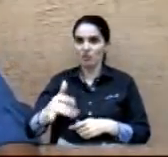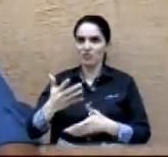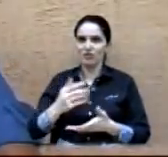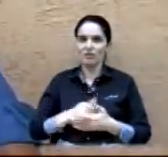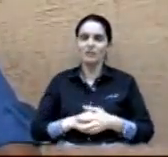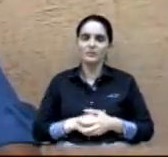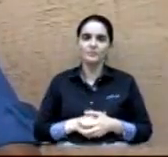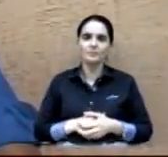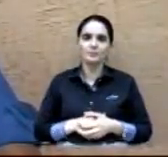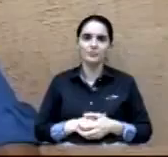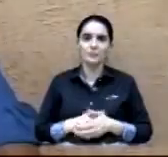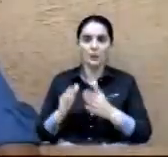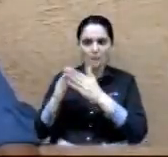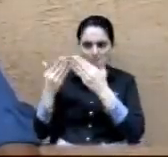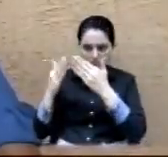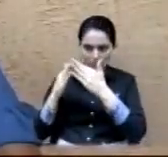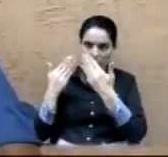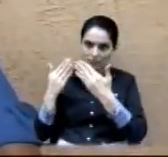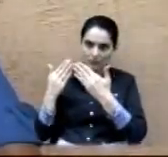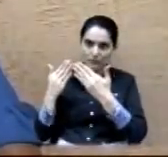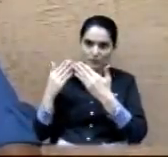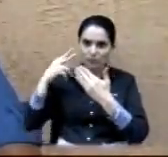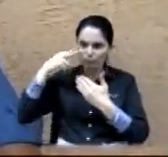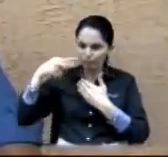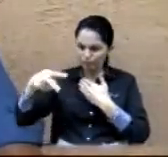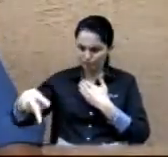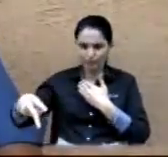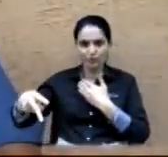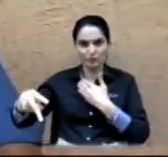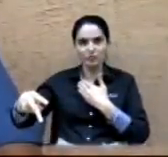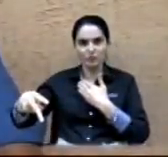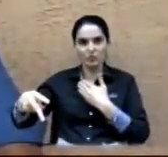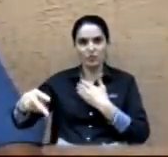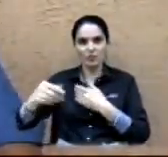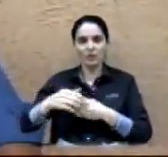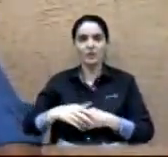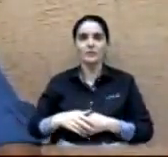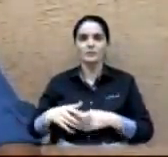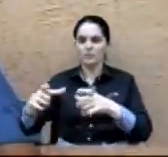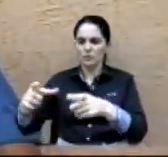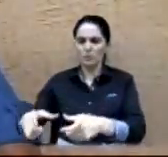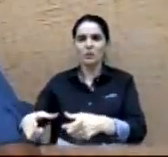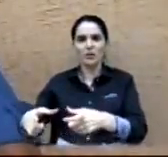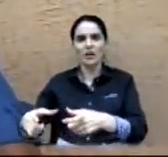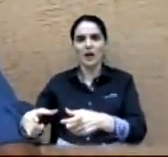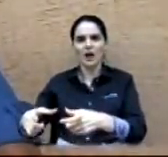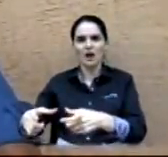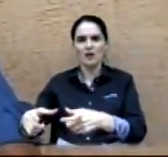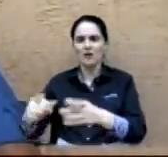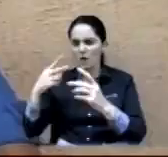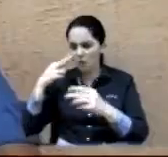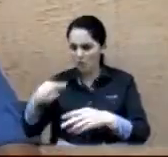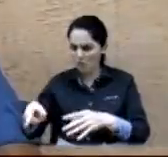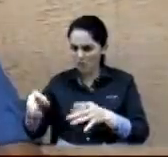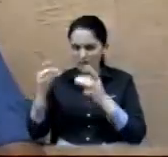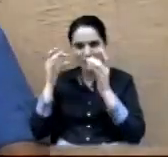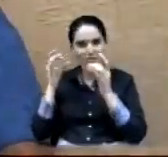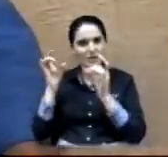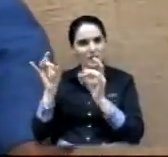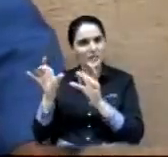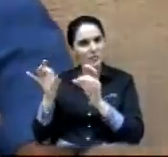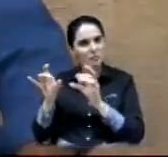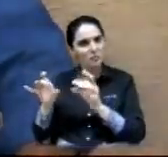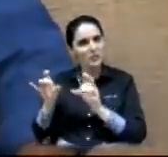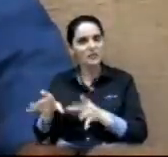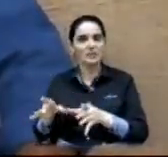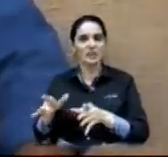Então, por favor, olhe com a gente por assentamento de forma especial. Nós sem ter